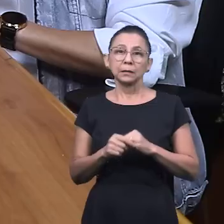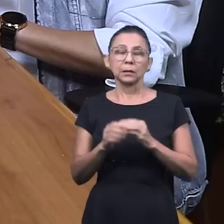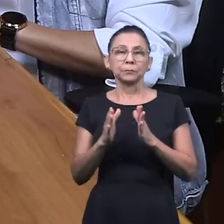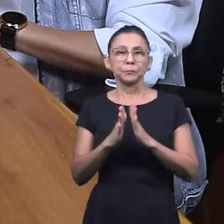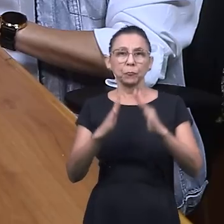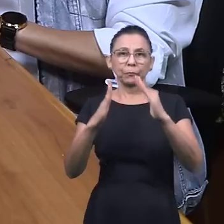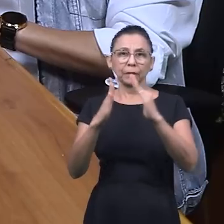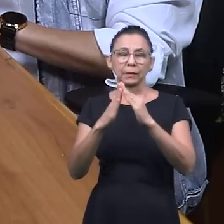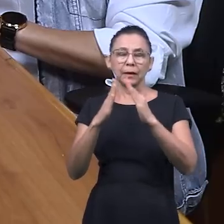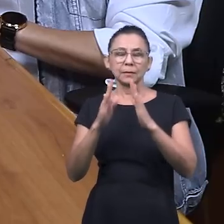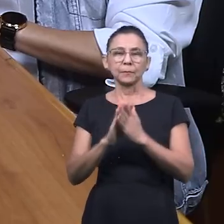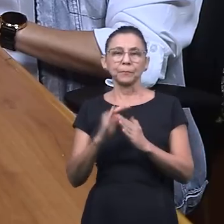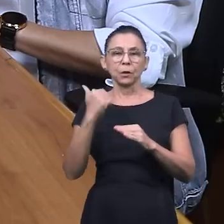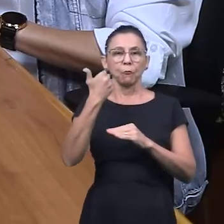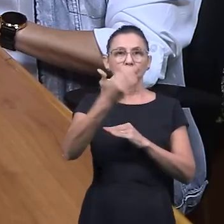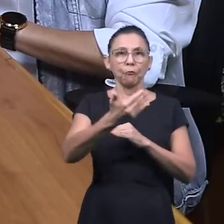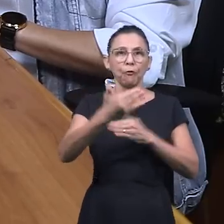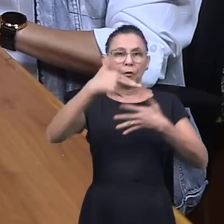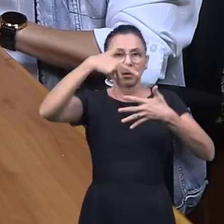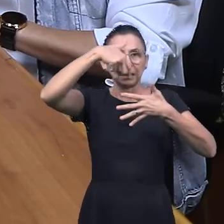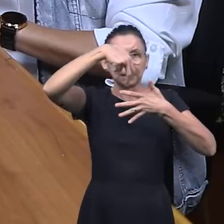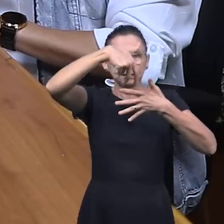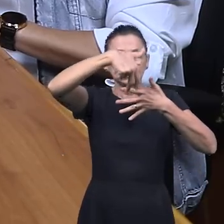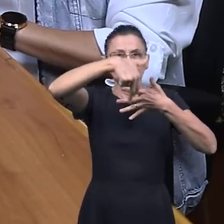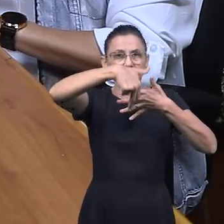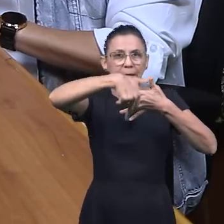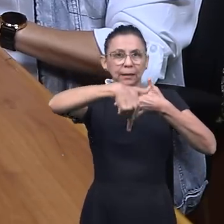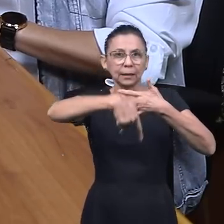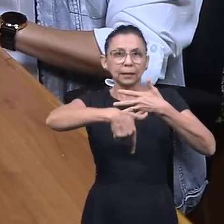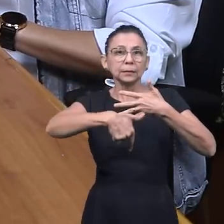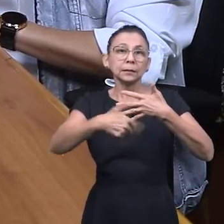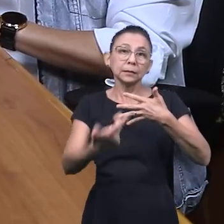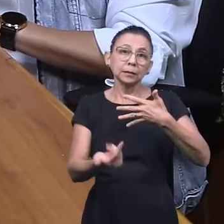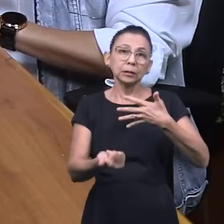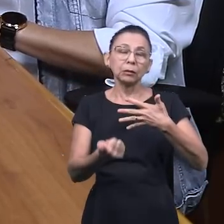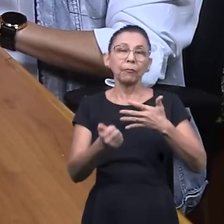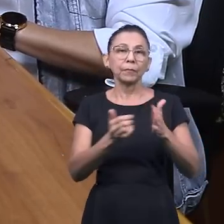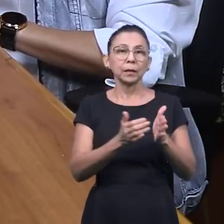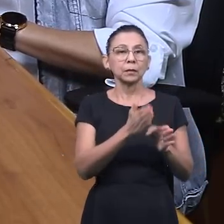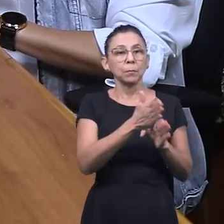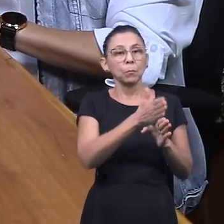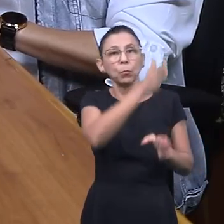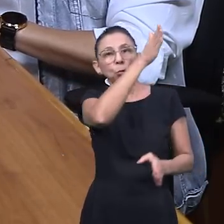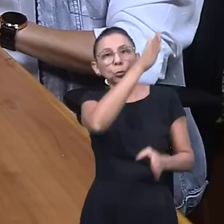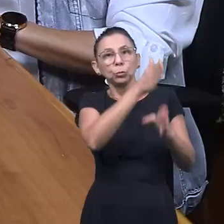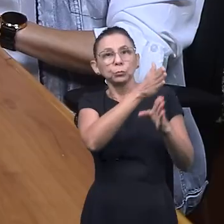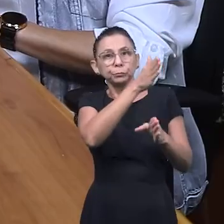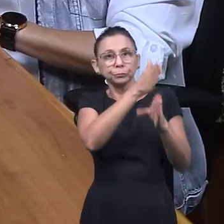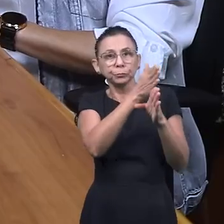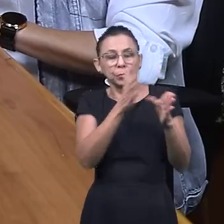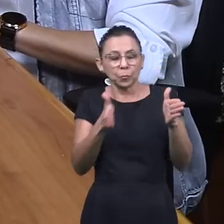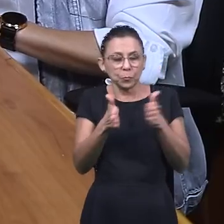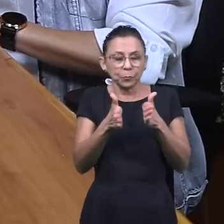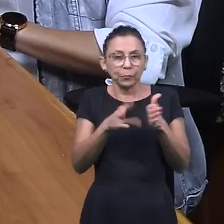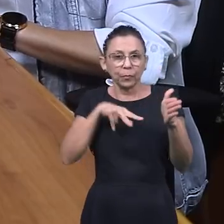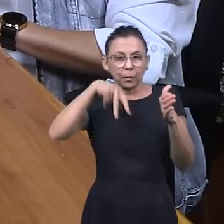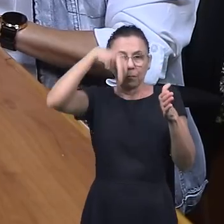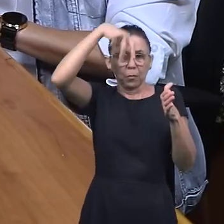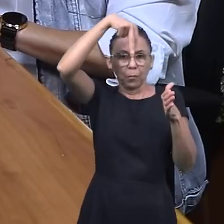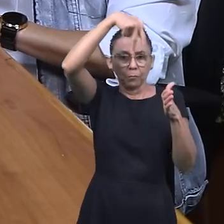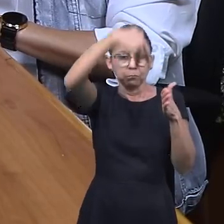Então poderia ter caído e batido em várias vezes ali até chegar ao chão. E ter ocorrido mais ferimentos,